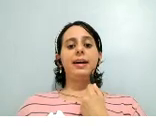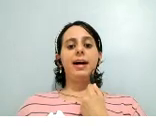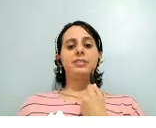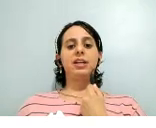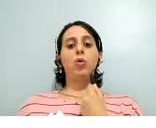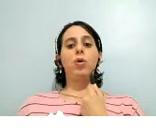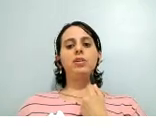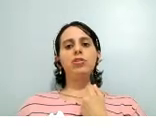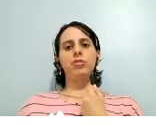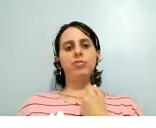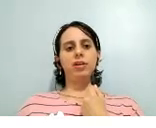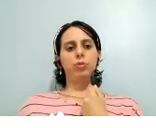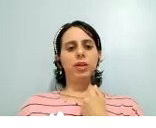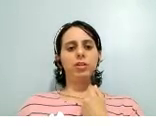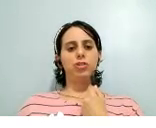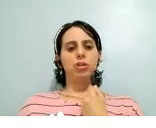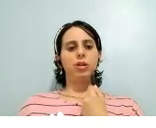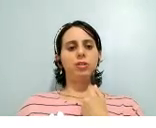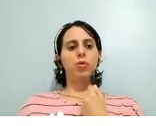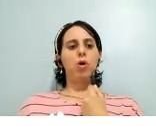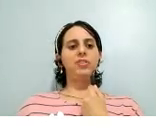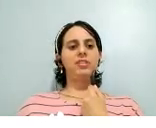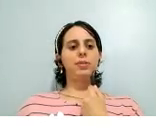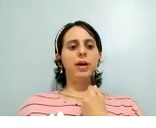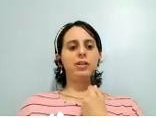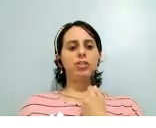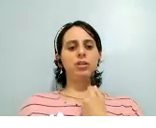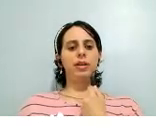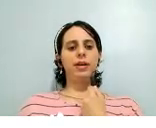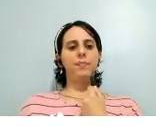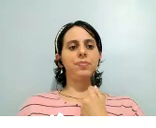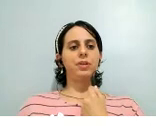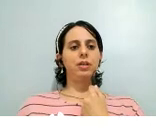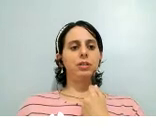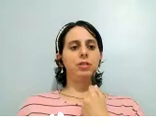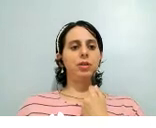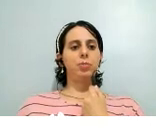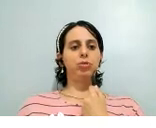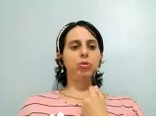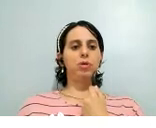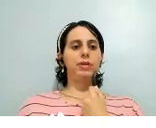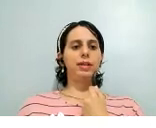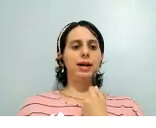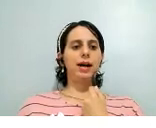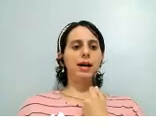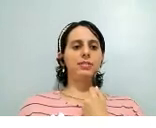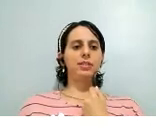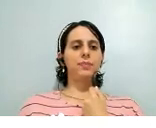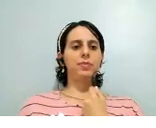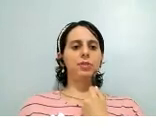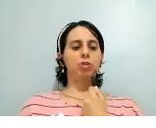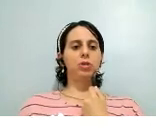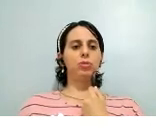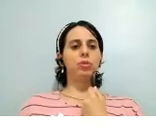Ficar em casa quando estiver doente. Então, qual dessa imagem, né? Então, aqui a pessoa, ó, em